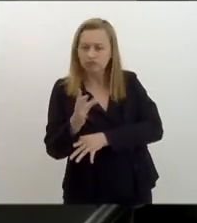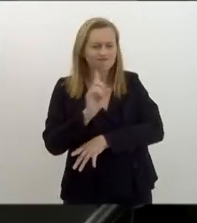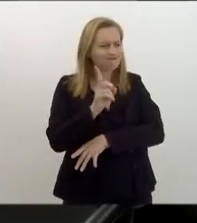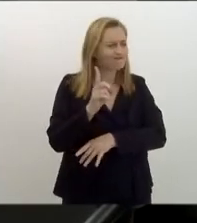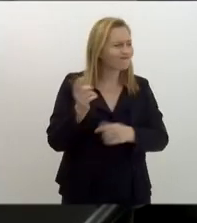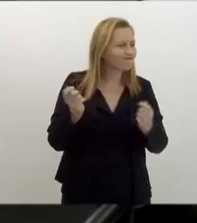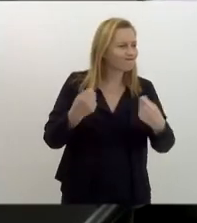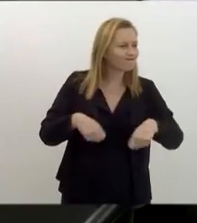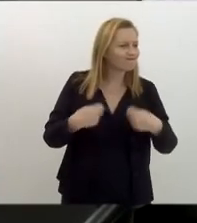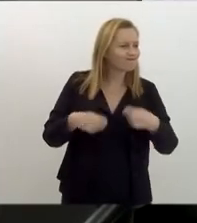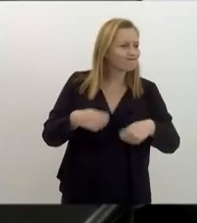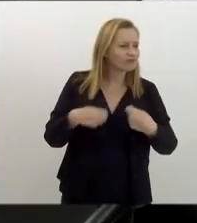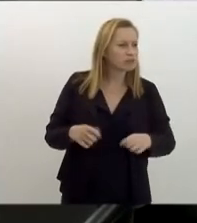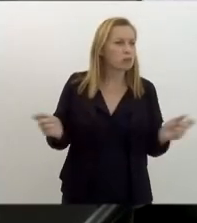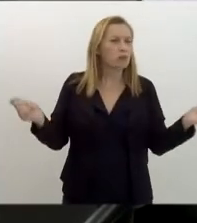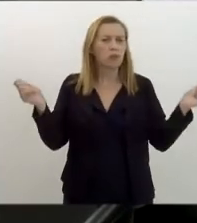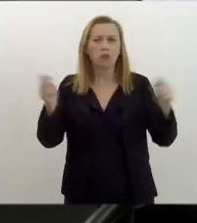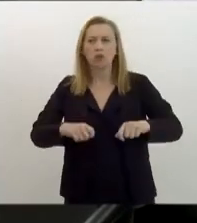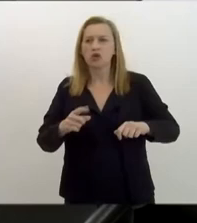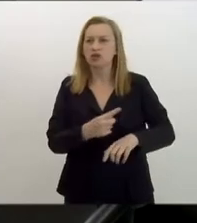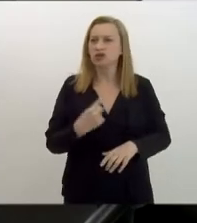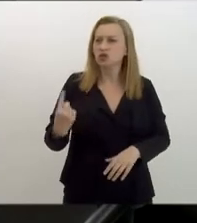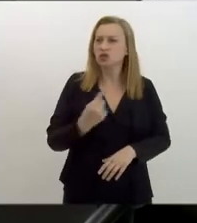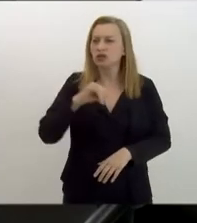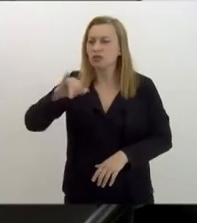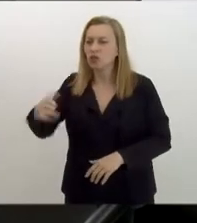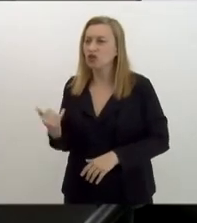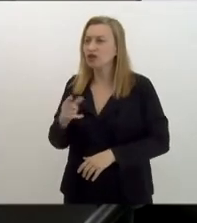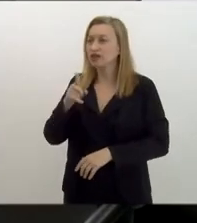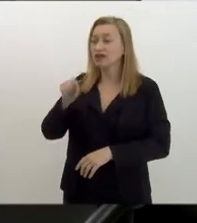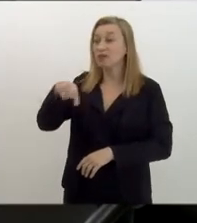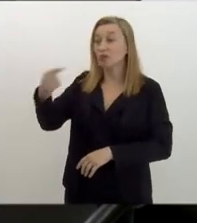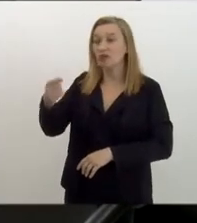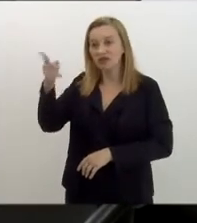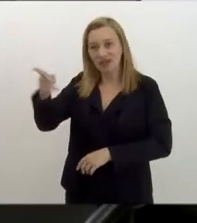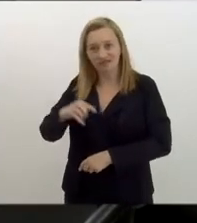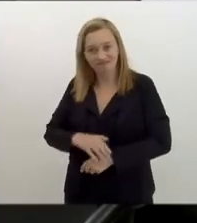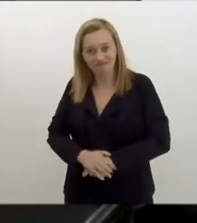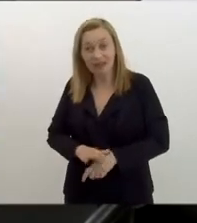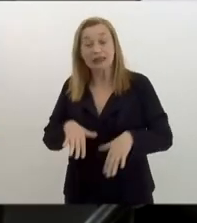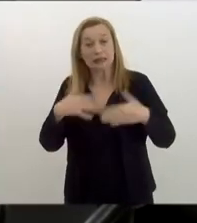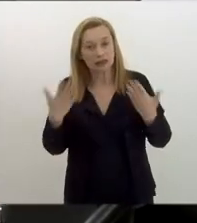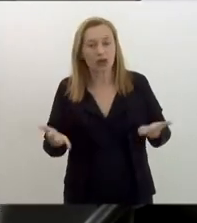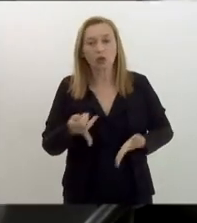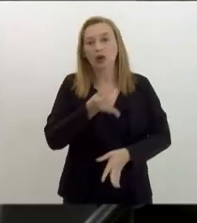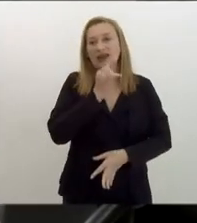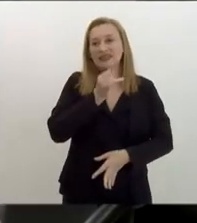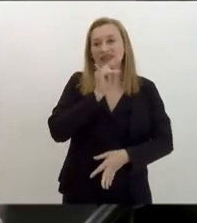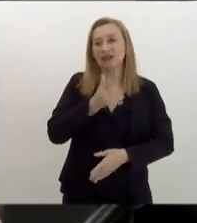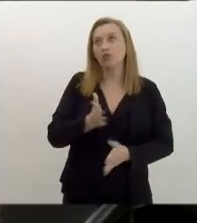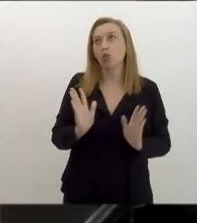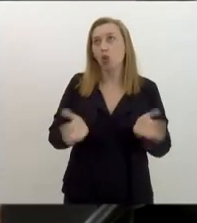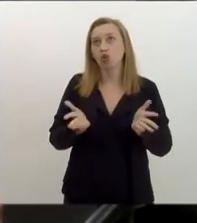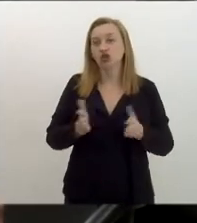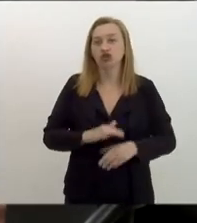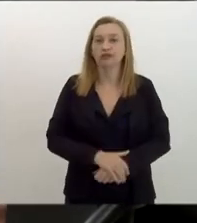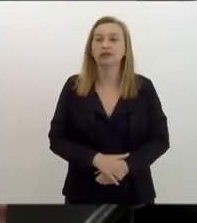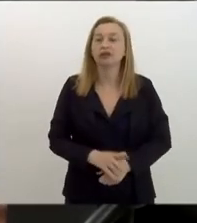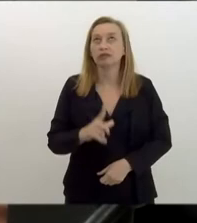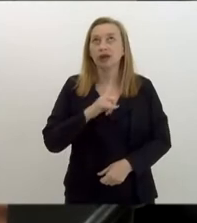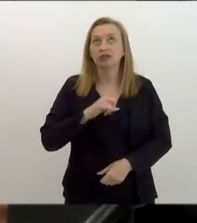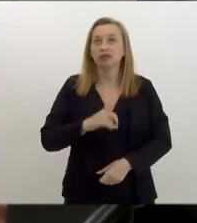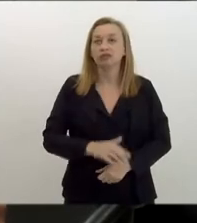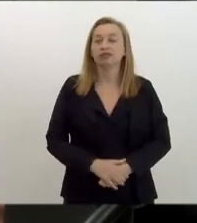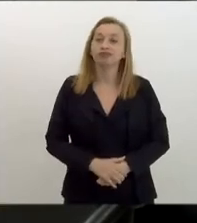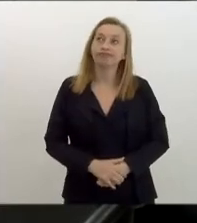necessariamente possibilita que a gente ou Aproveite então exemplos hoje a gente